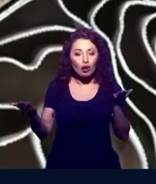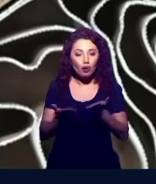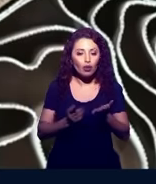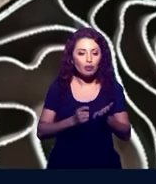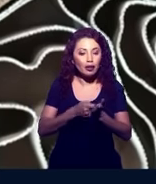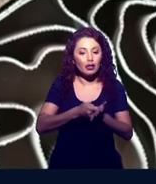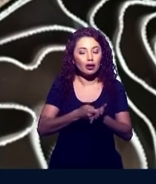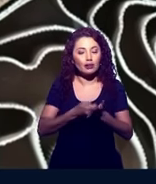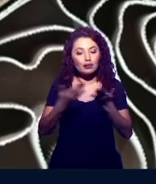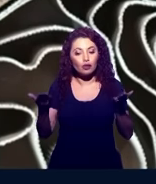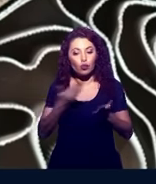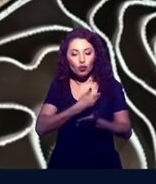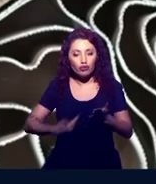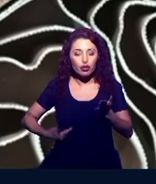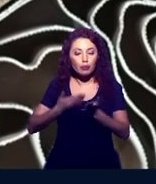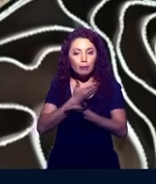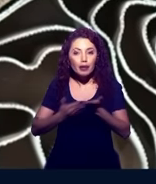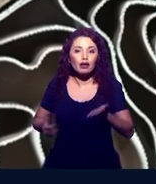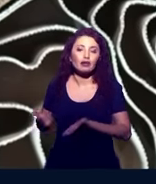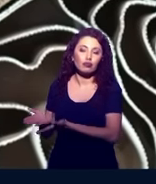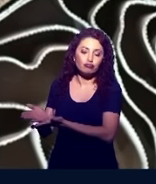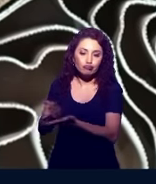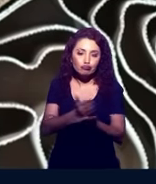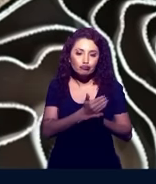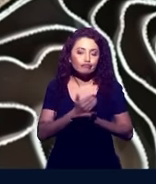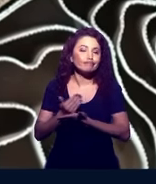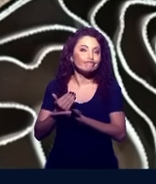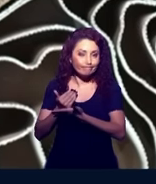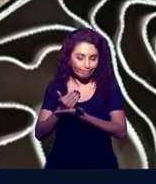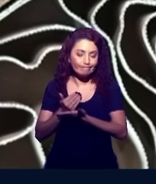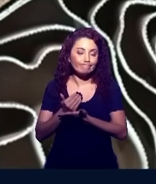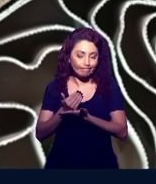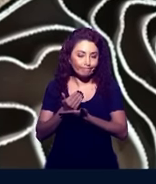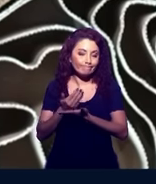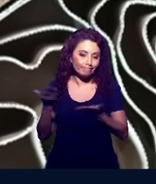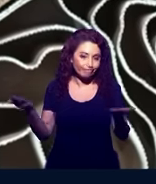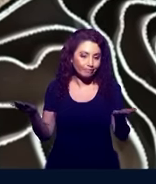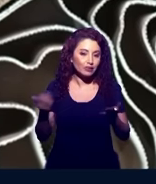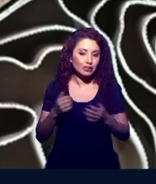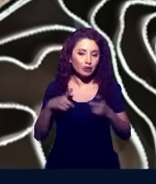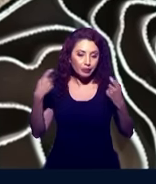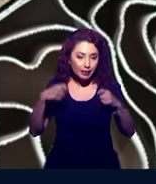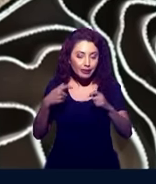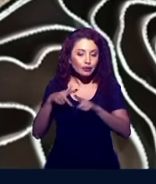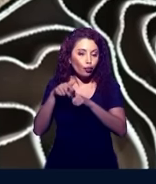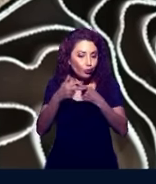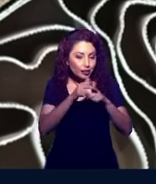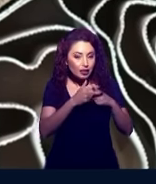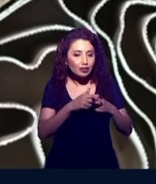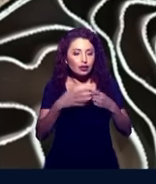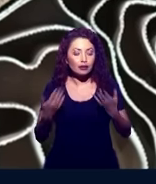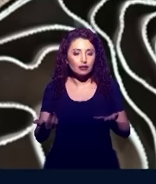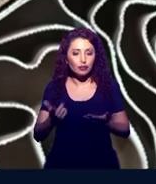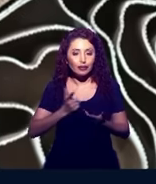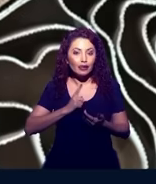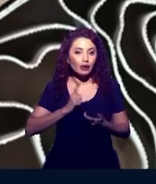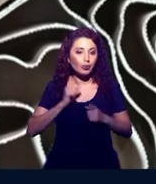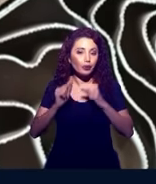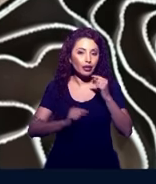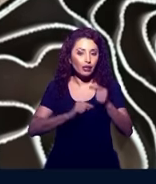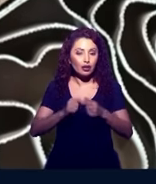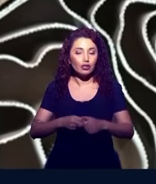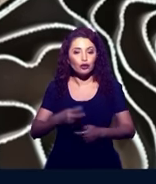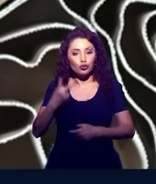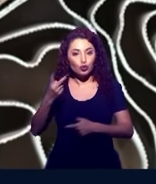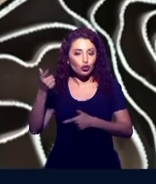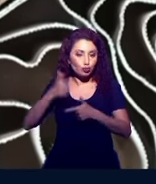governo teve uma perda de arrecadação muito além do que qualquer um poderia esperar isso tem que ser consertado a gente tem dois problemas que vieram